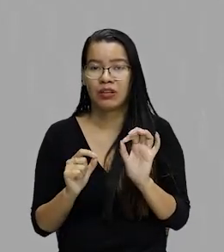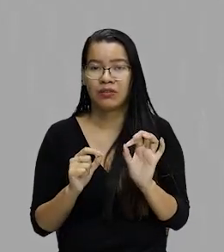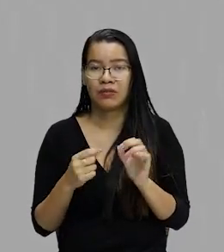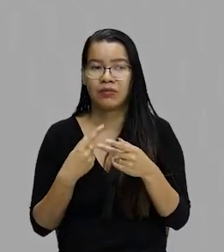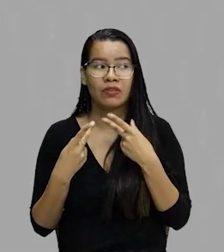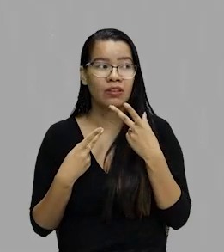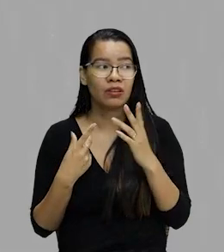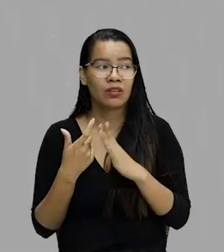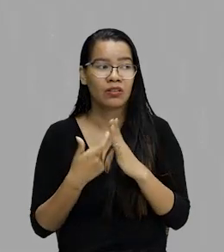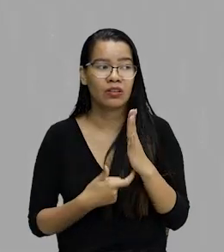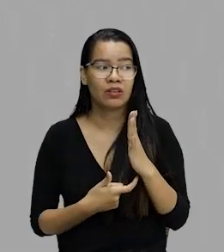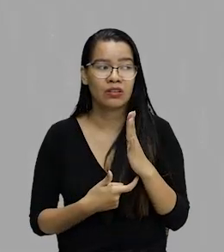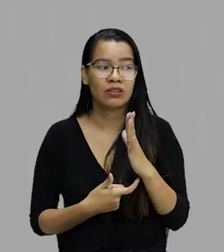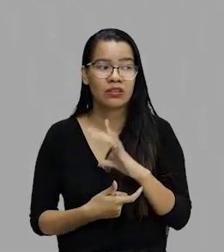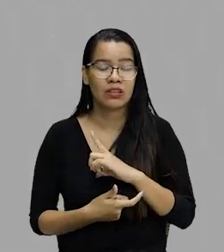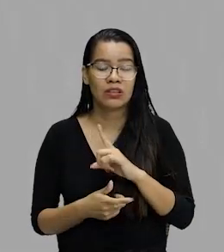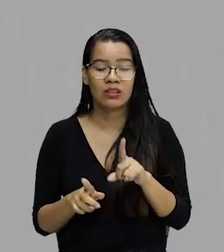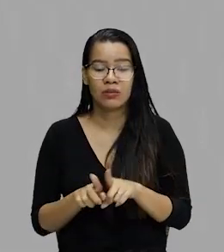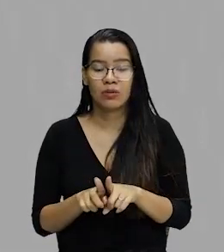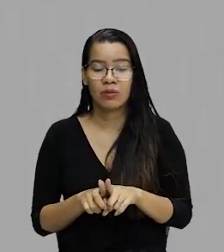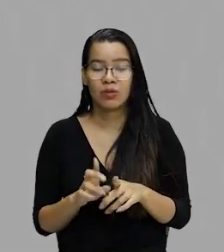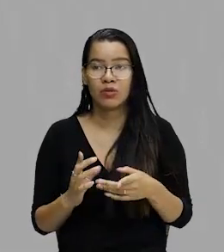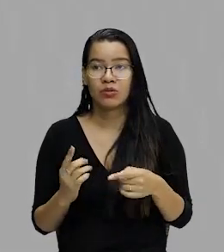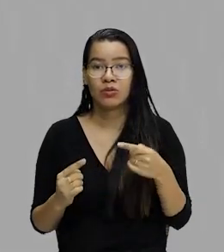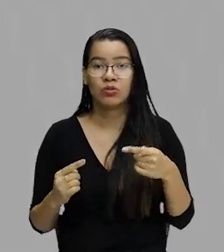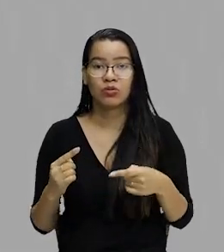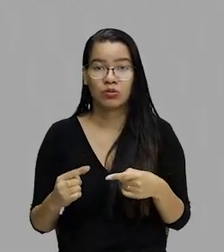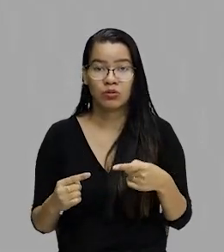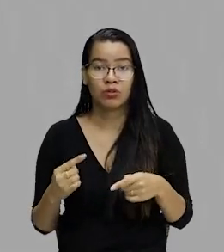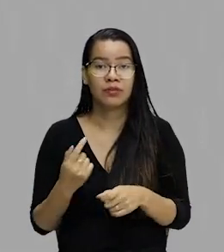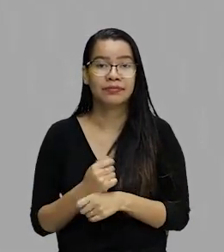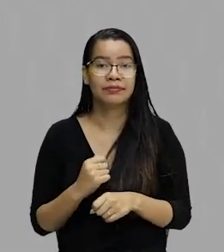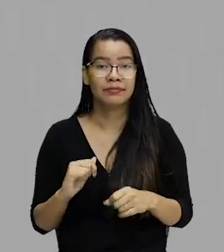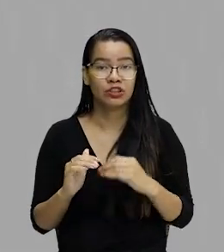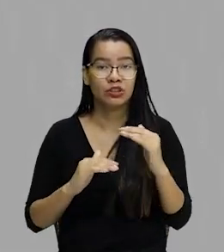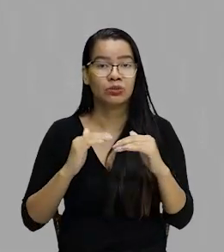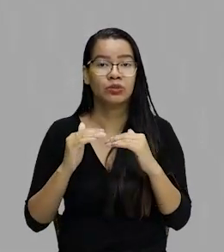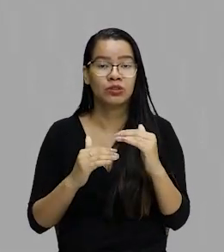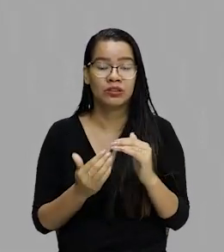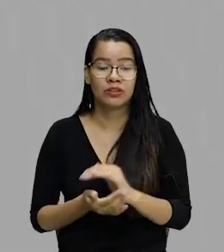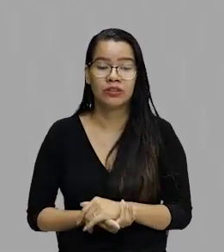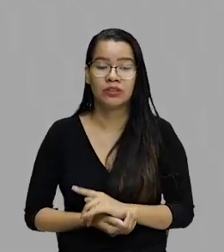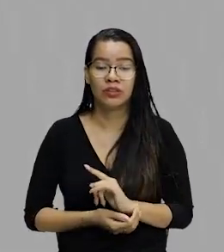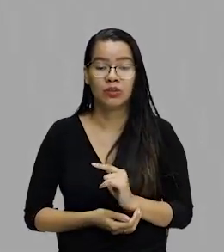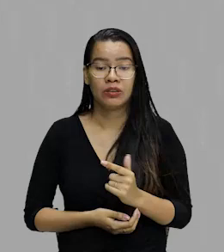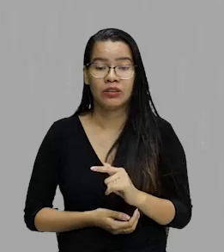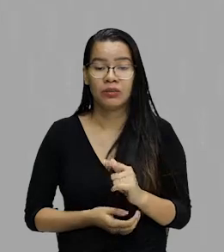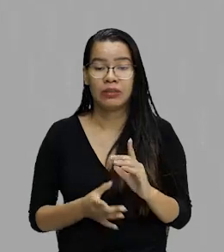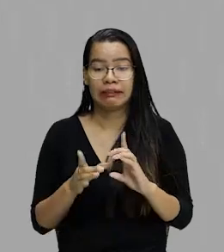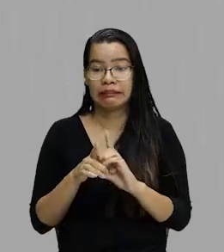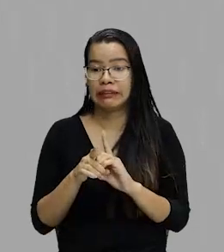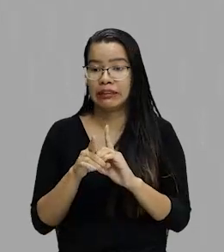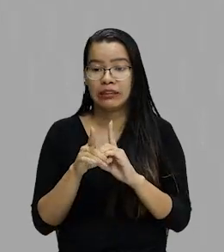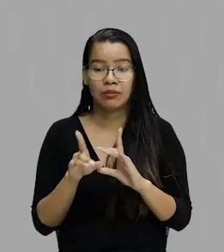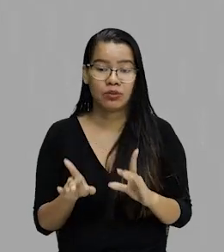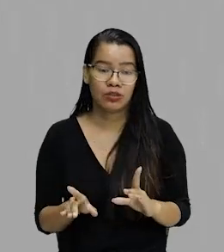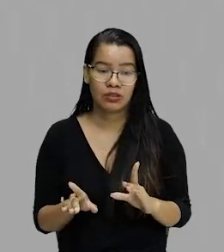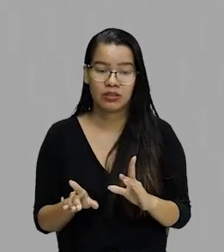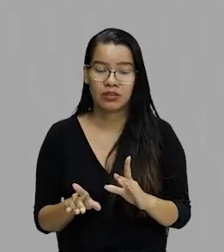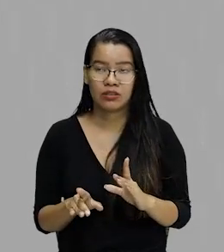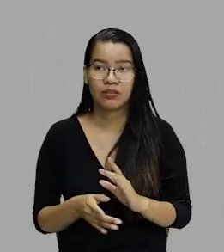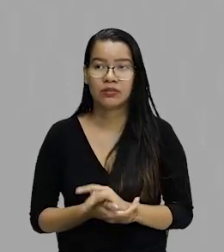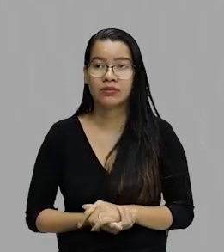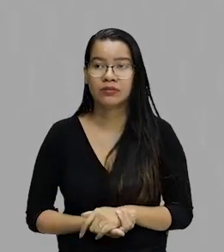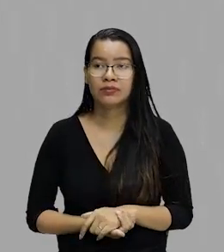aqui no texto. Ainda tem aqui uma condição de controle muito grande dentro desse processo. Então, não há uma democratização, por